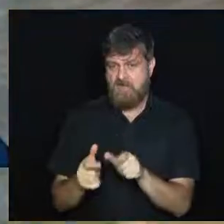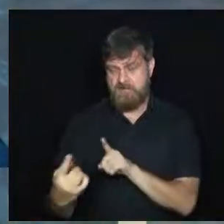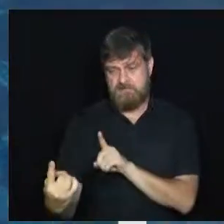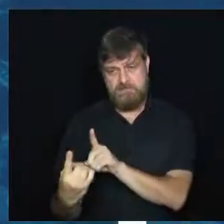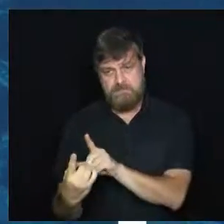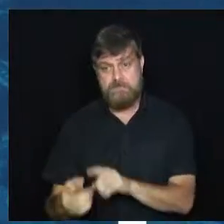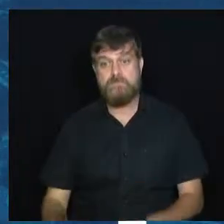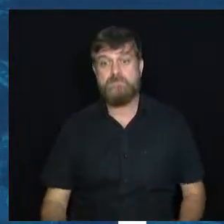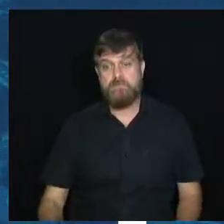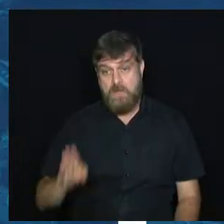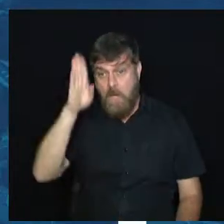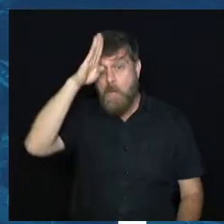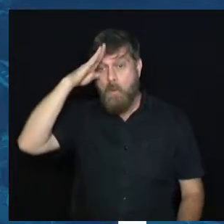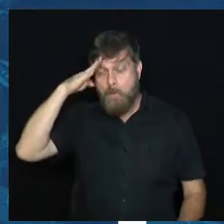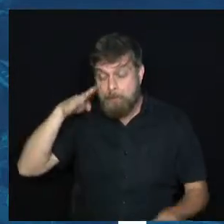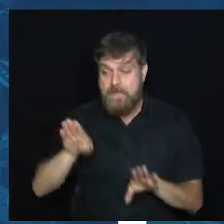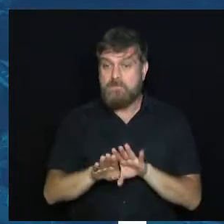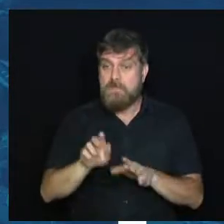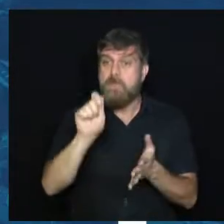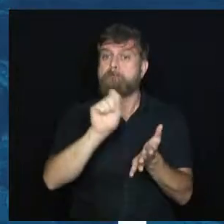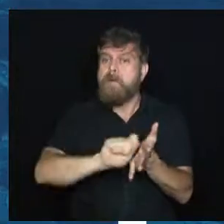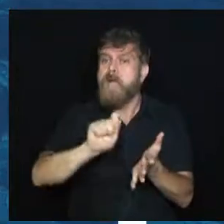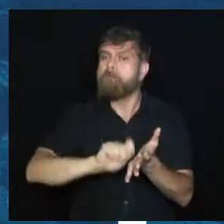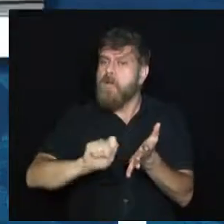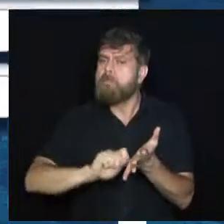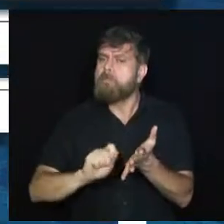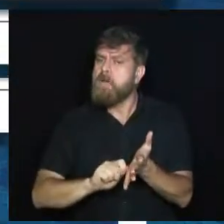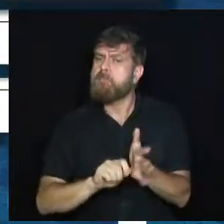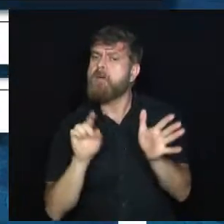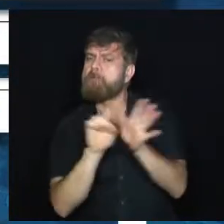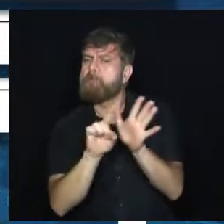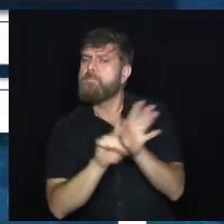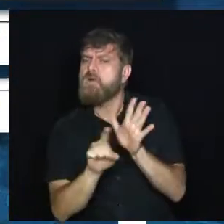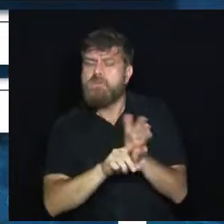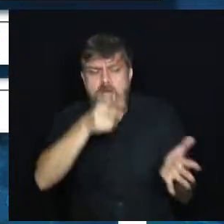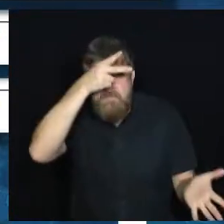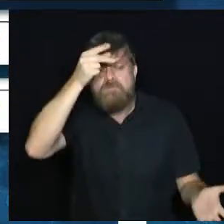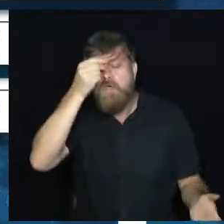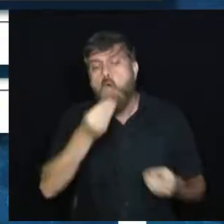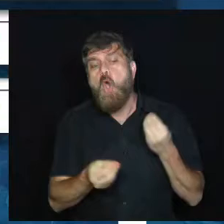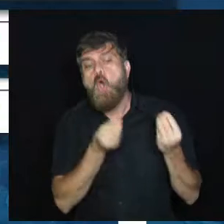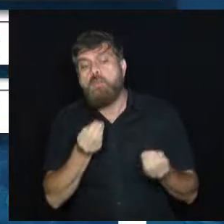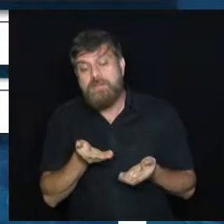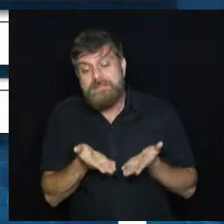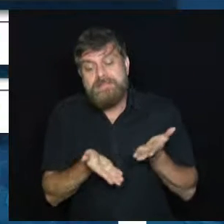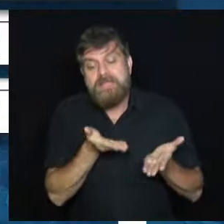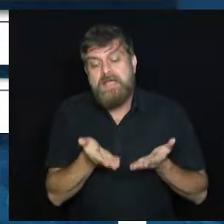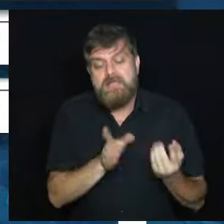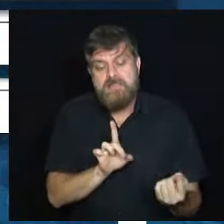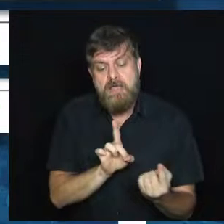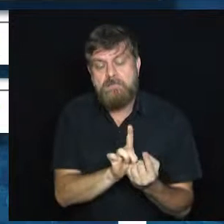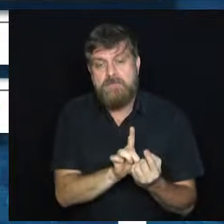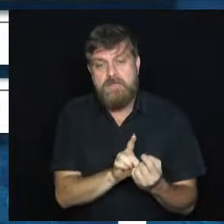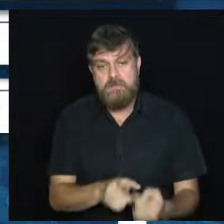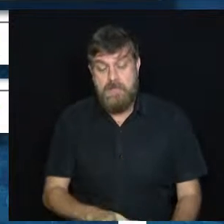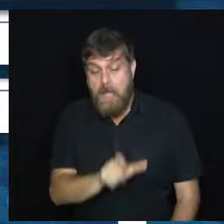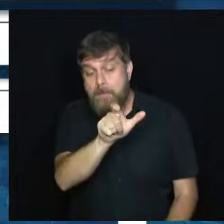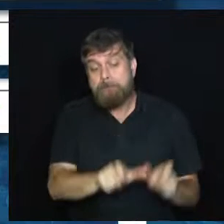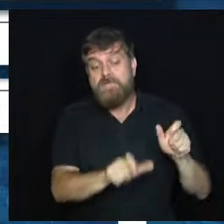O parlamentar solicita nos requerimentos informações ao prefeito sobre os tratamentos e aplicações de